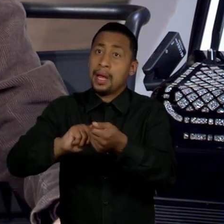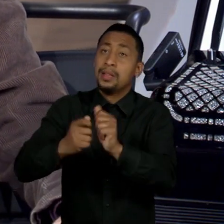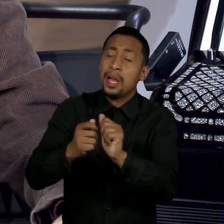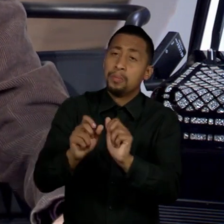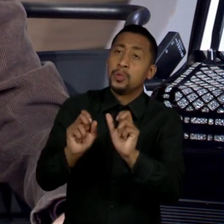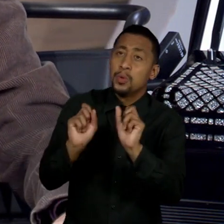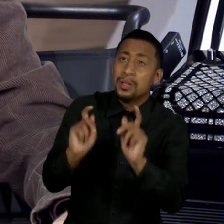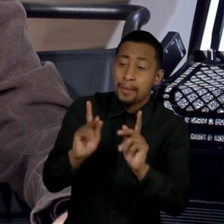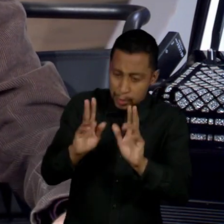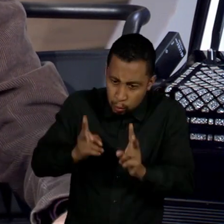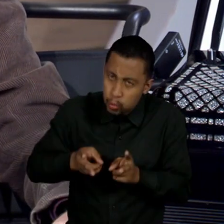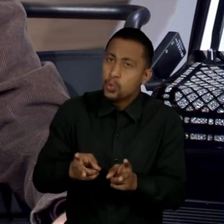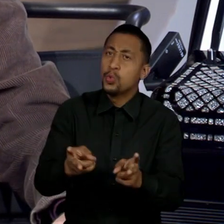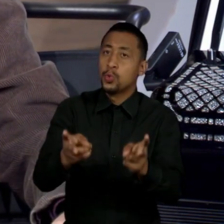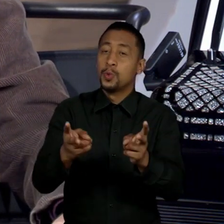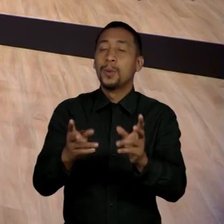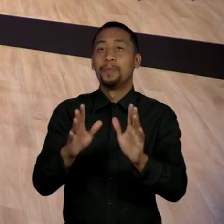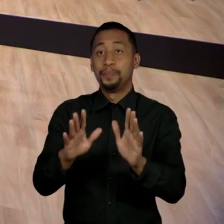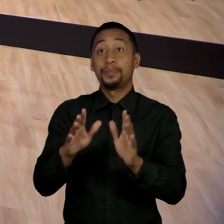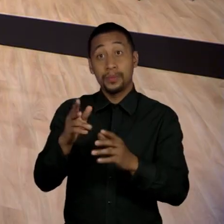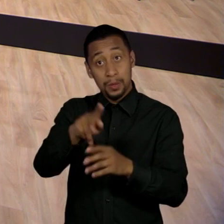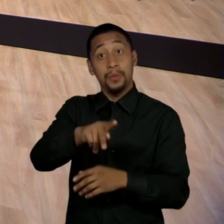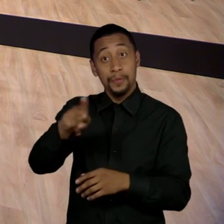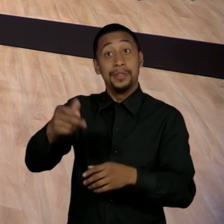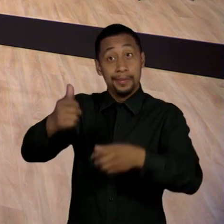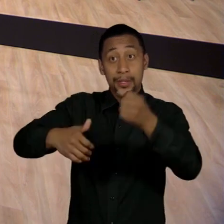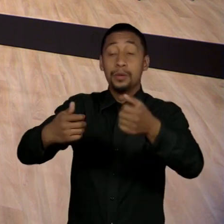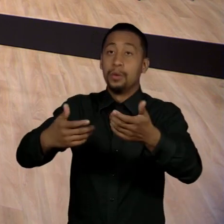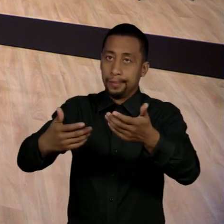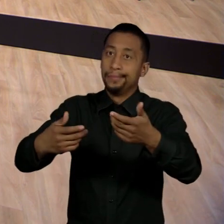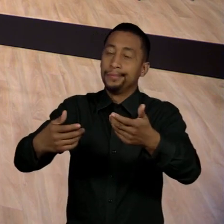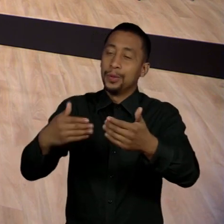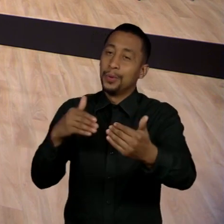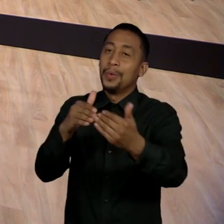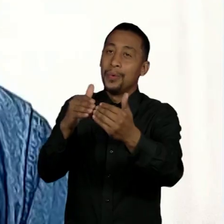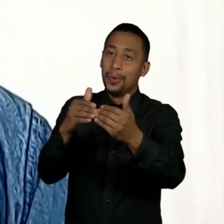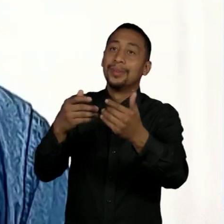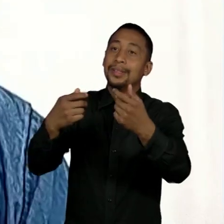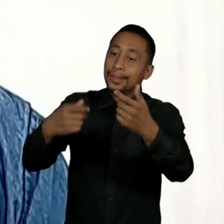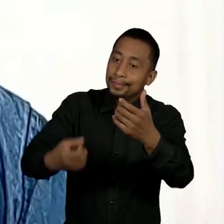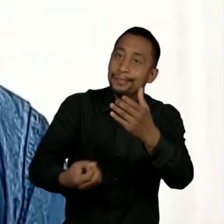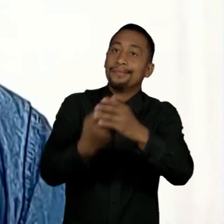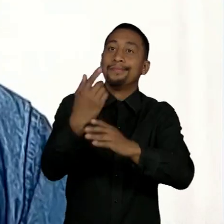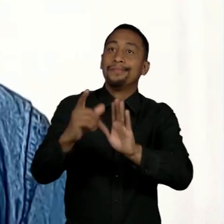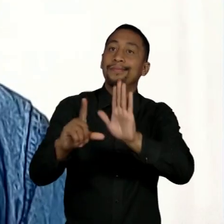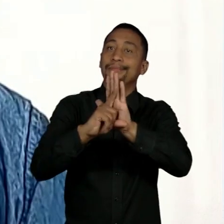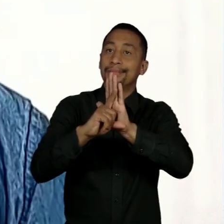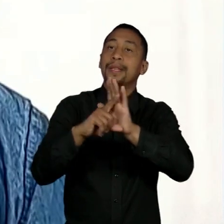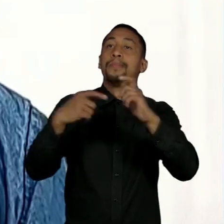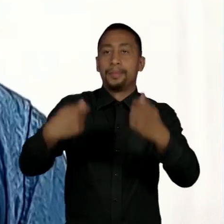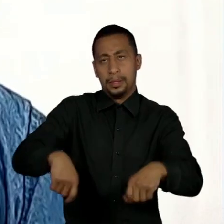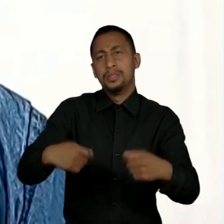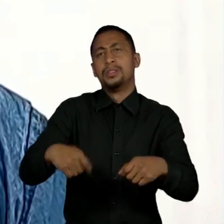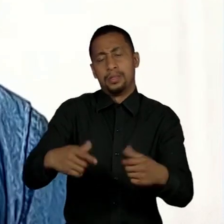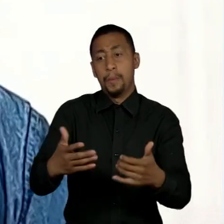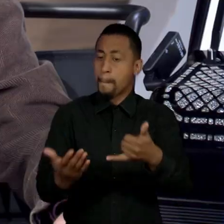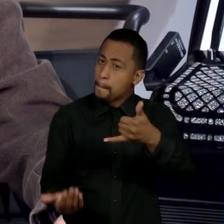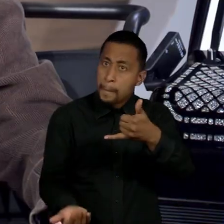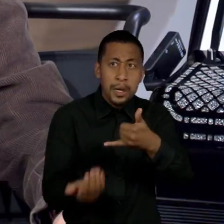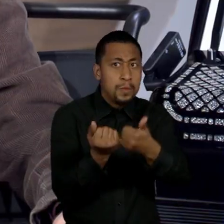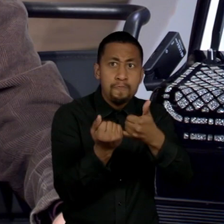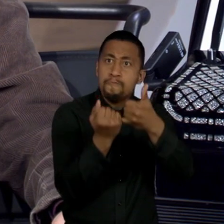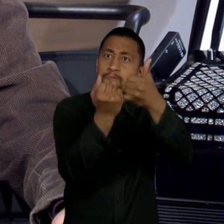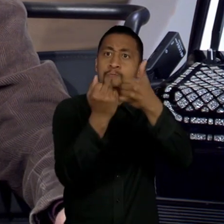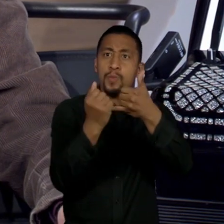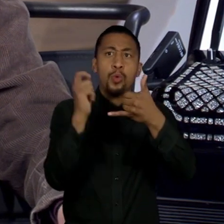encerrando, o professor falou muito bem, precisamos de políticas públicas. Uhum. Reconhecer como patrimônio imaterial,